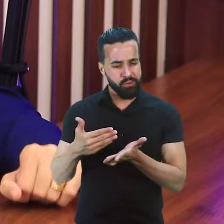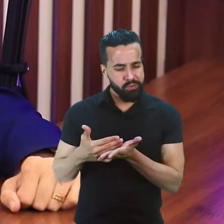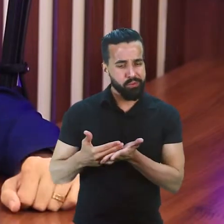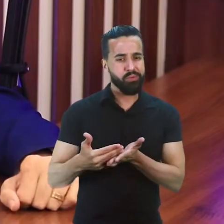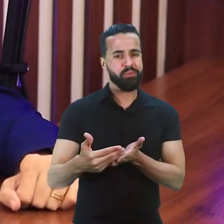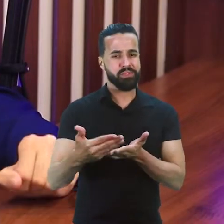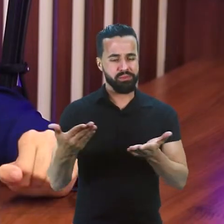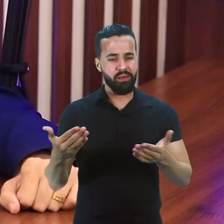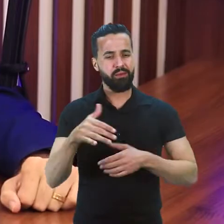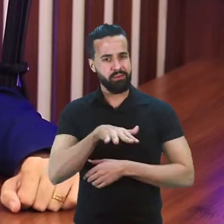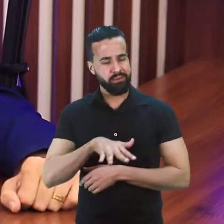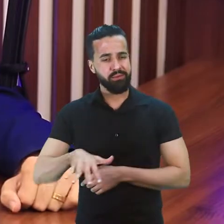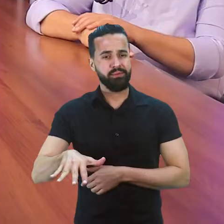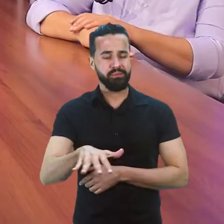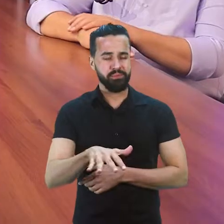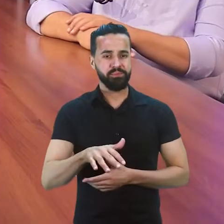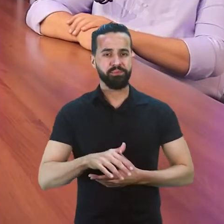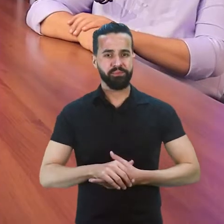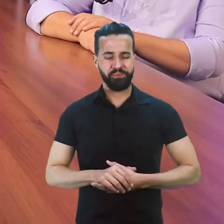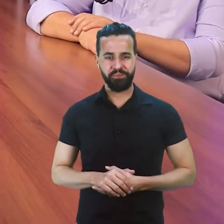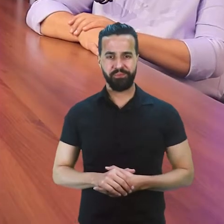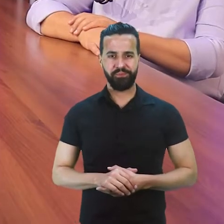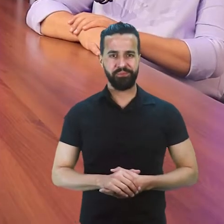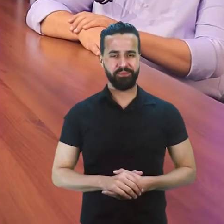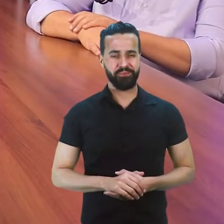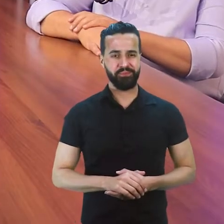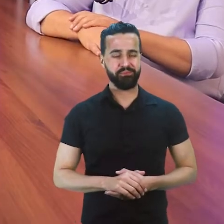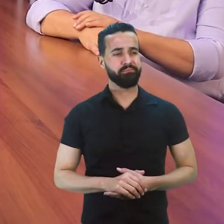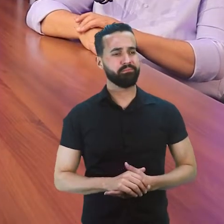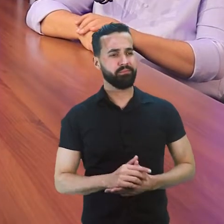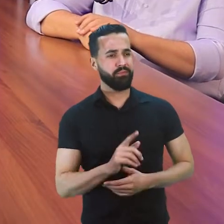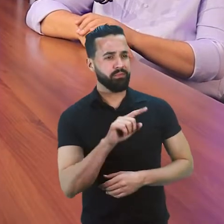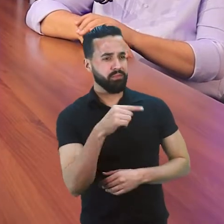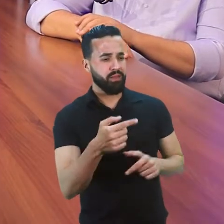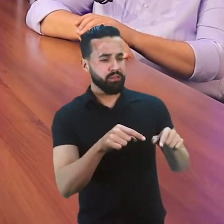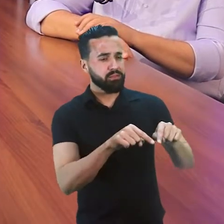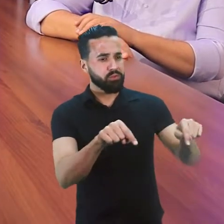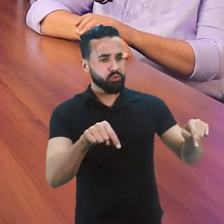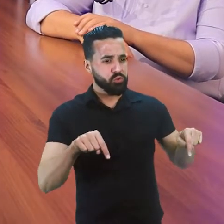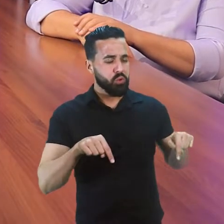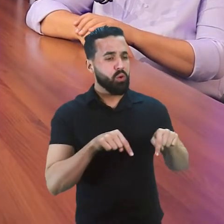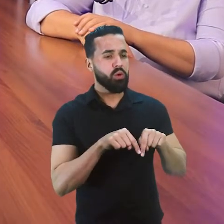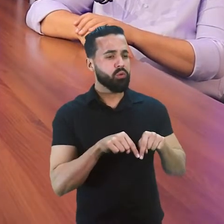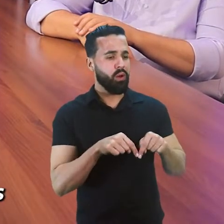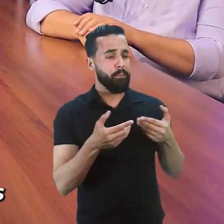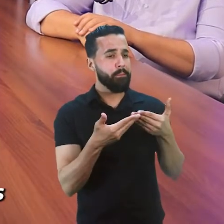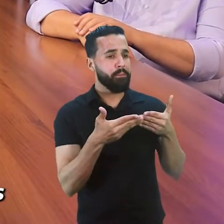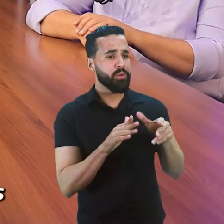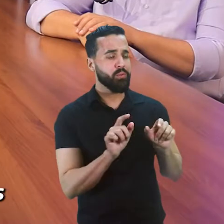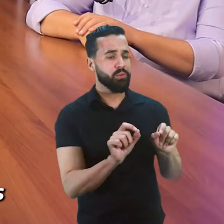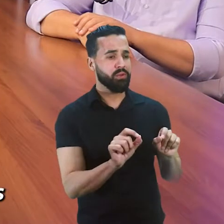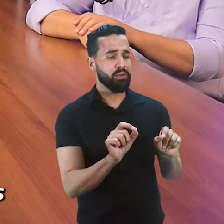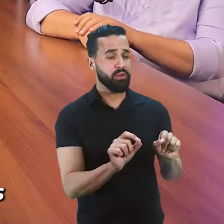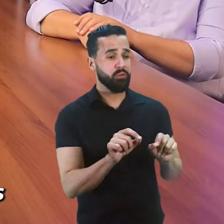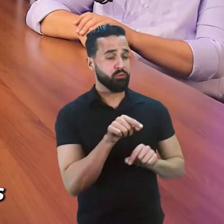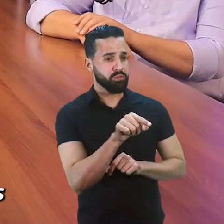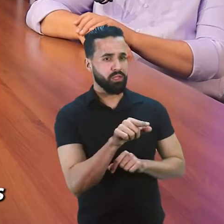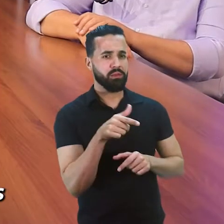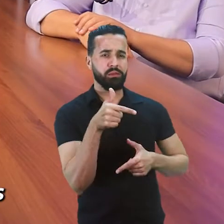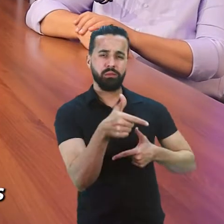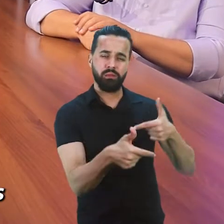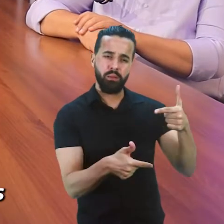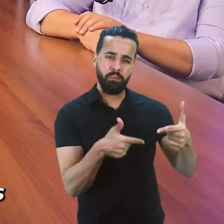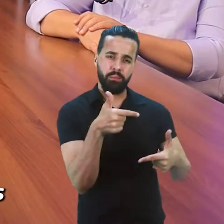nessa carreira, nessa área, né? O escritório veio logo após a saída da faculdade ou você chegou a